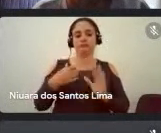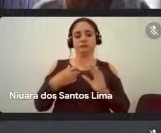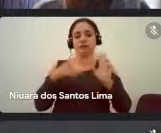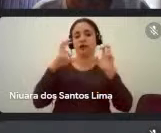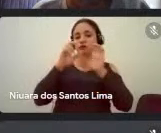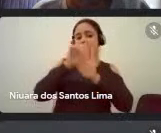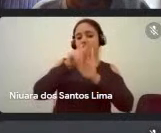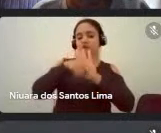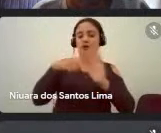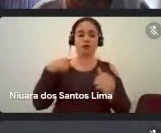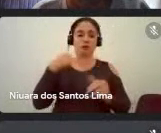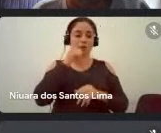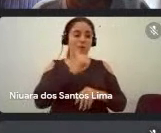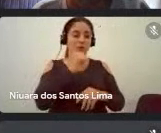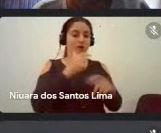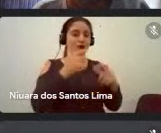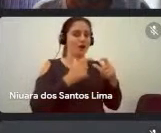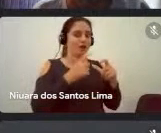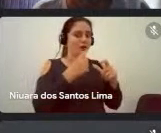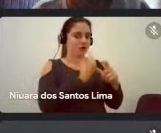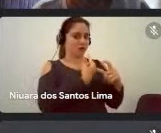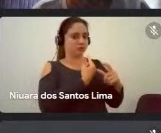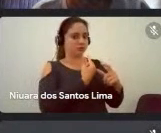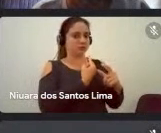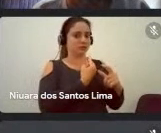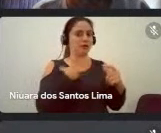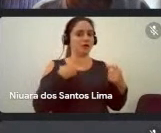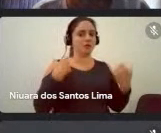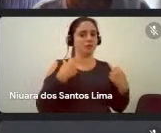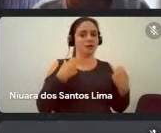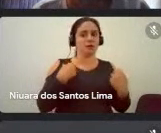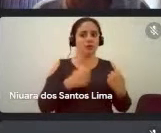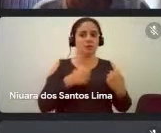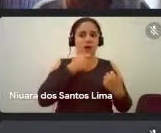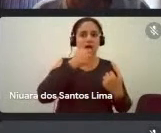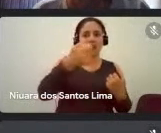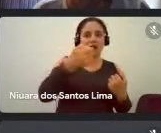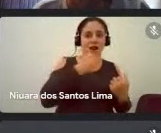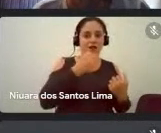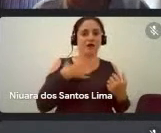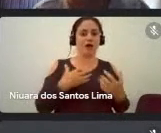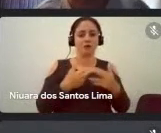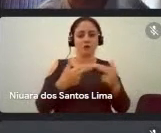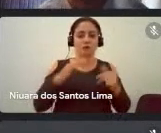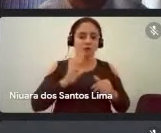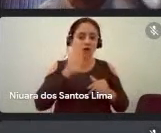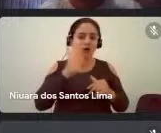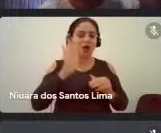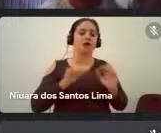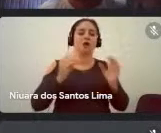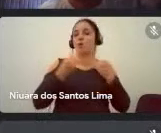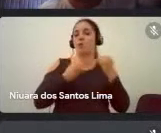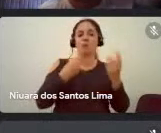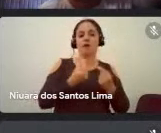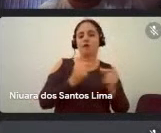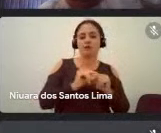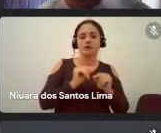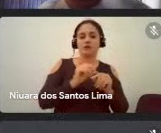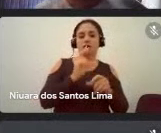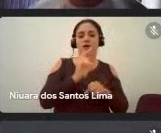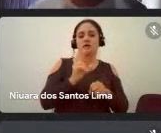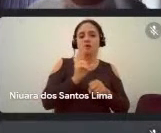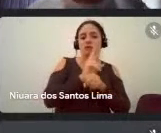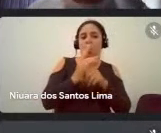gênero. Eu sou uma mulher, numa localidade, sozinha, tenho que andar sozinha, gravar coisas com equipamentos caros, etc. Como é que eu ia fazer? A